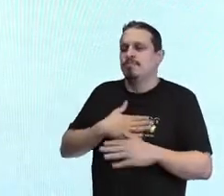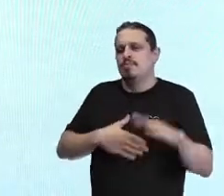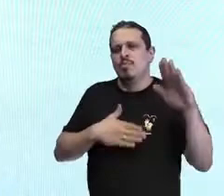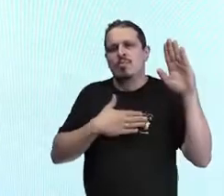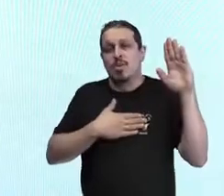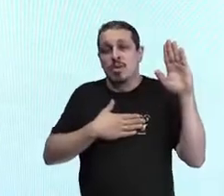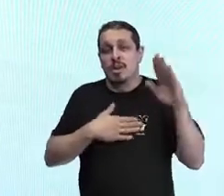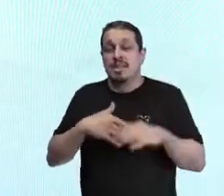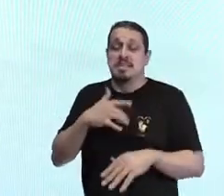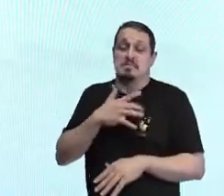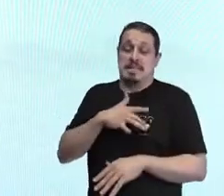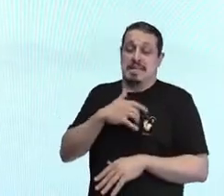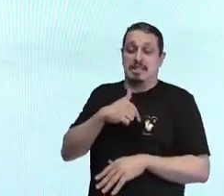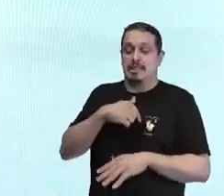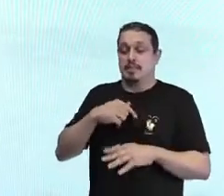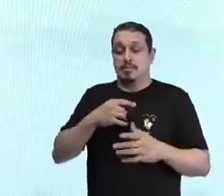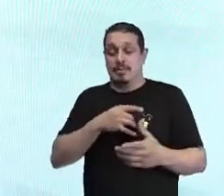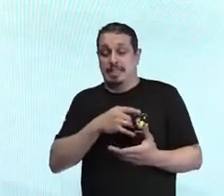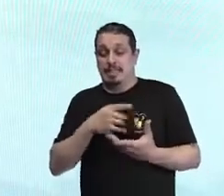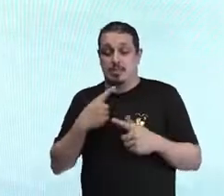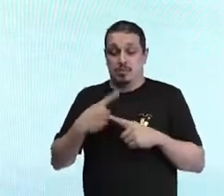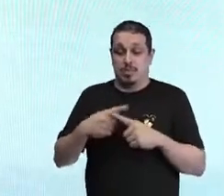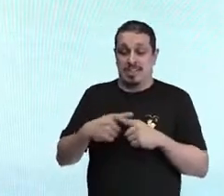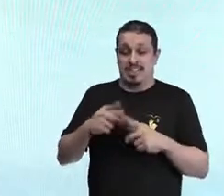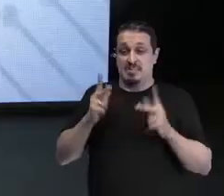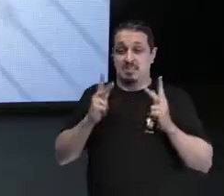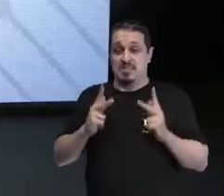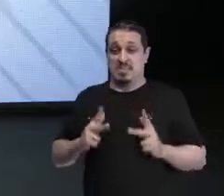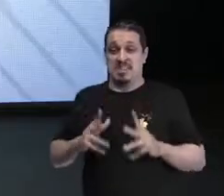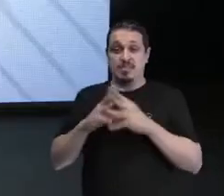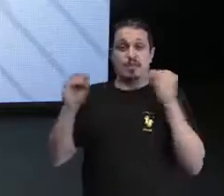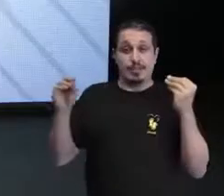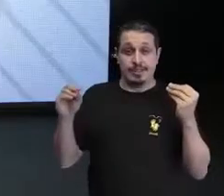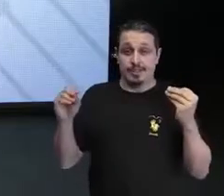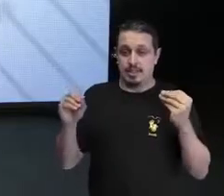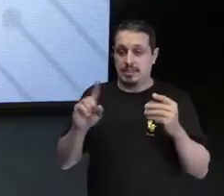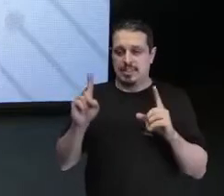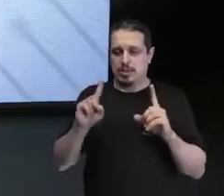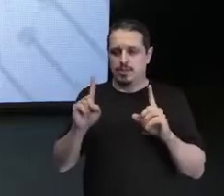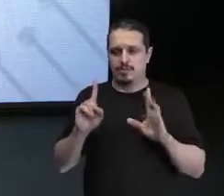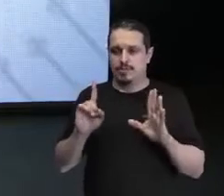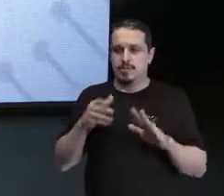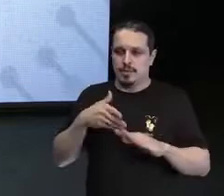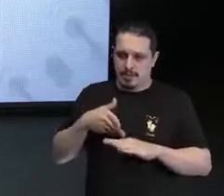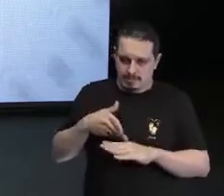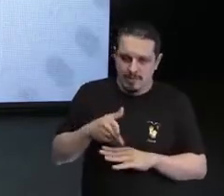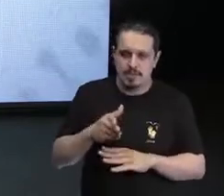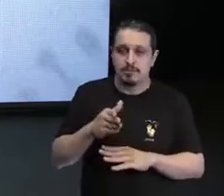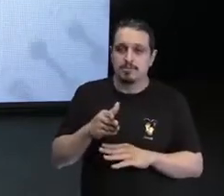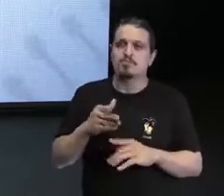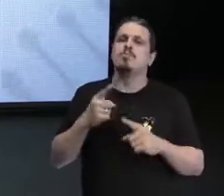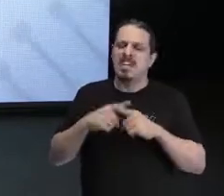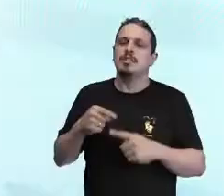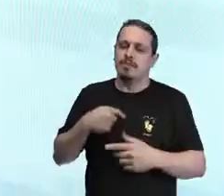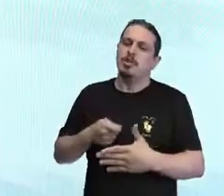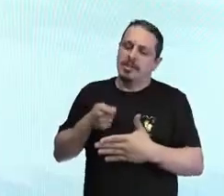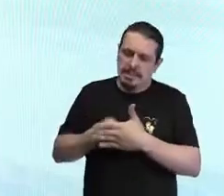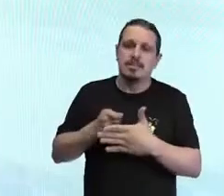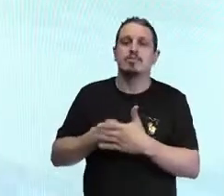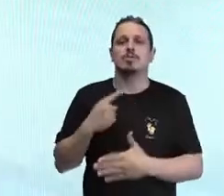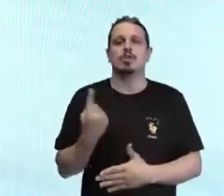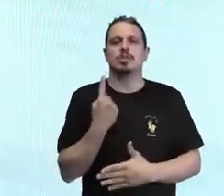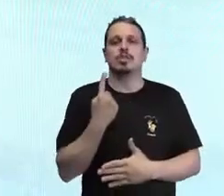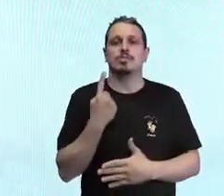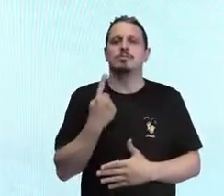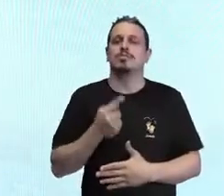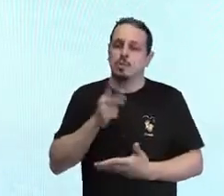tranquilo. Eu achei que todo mundo ia arregar na última hora. E não ia. Mas eu fiz. Não fiz sozinha. Eu sempre tenho, o que eu